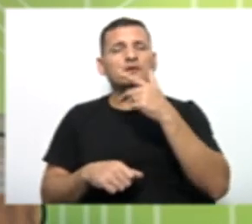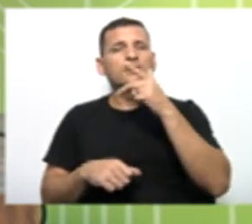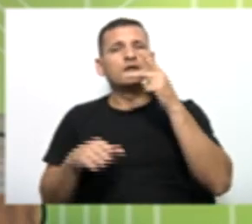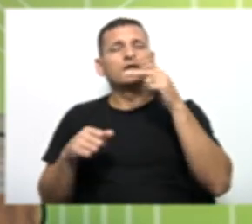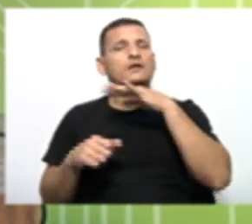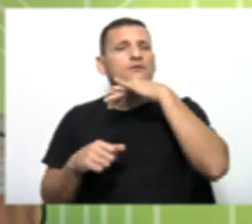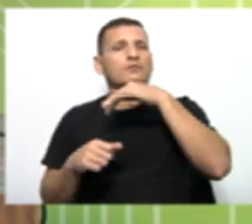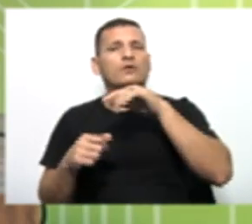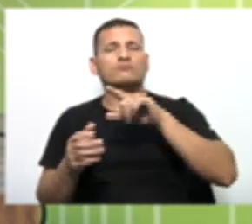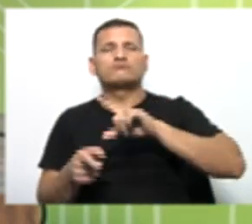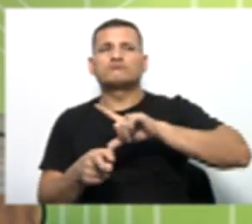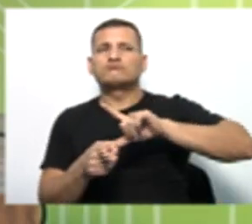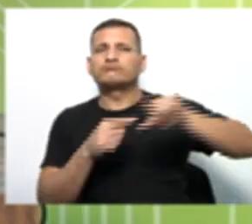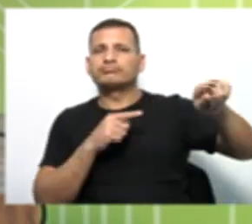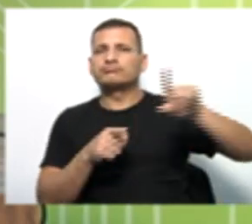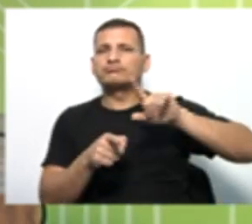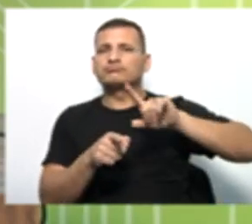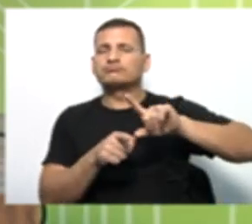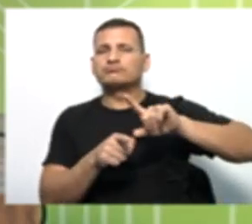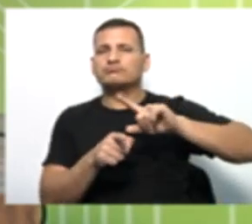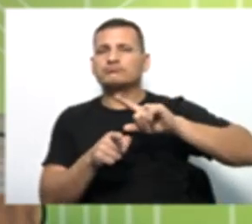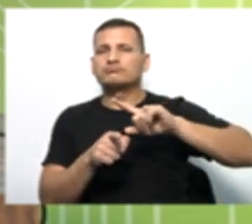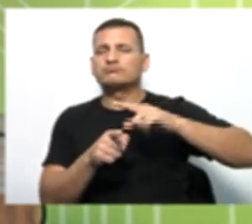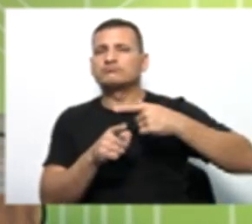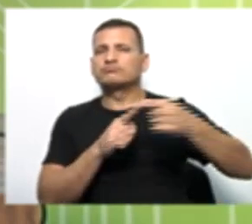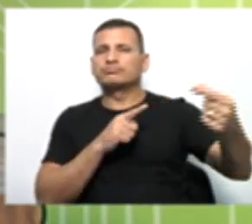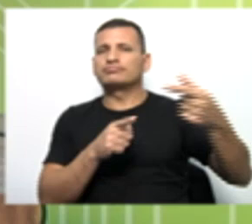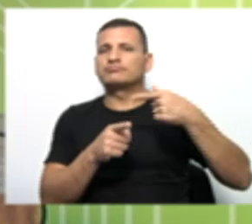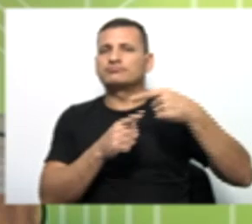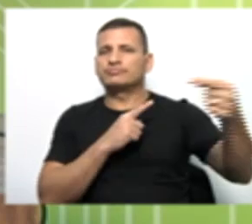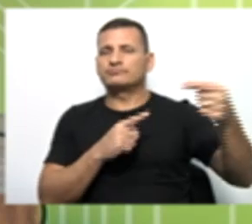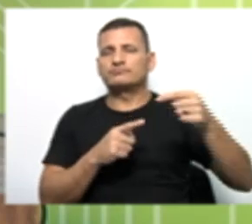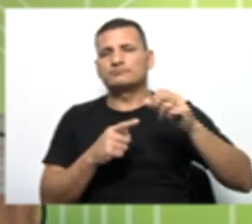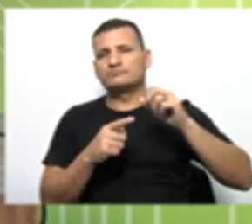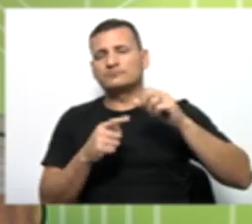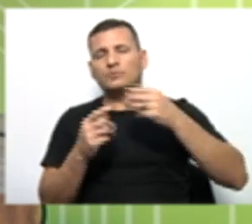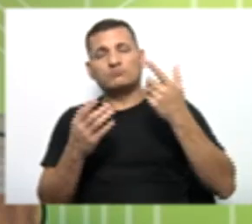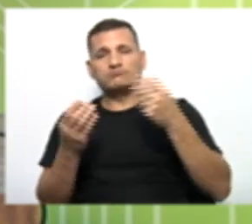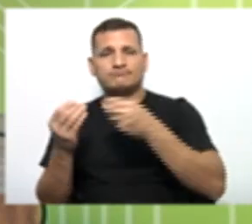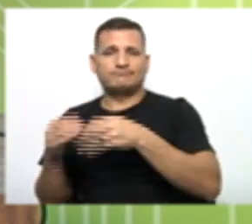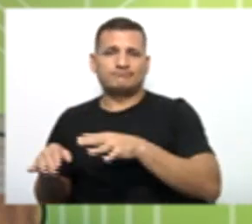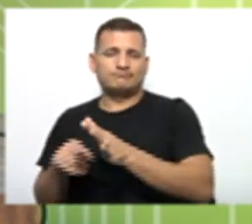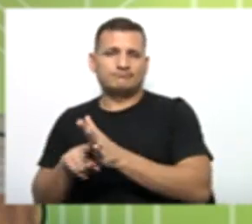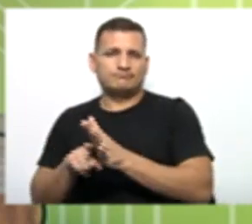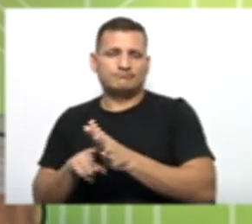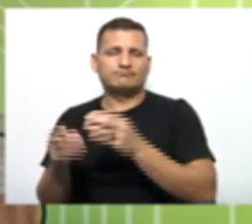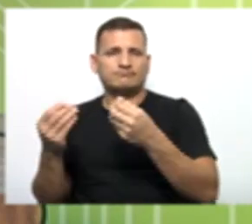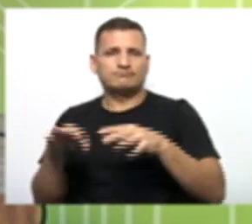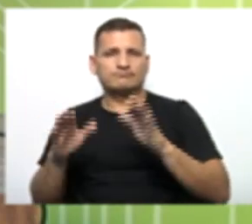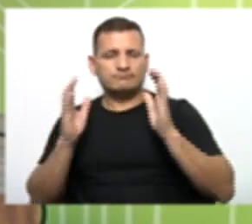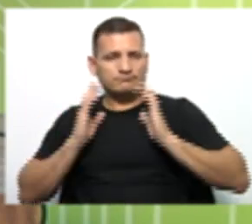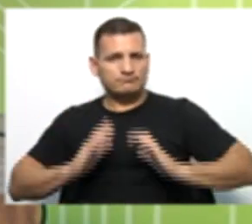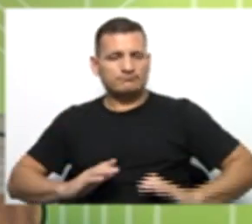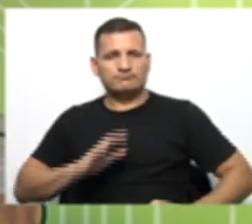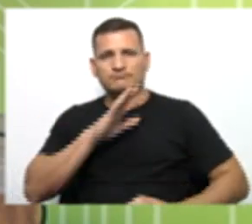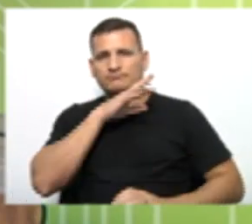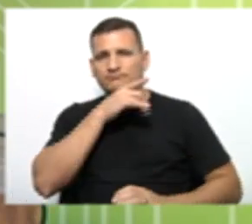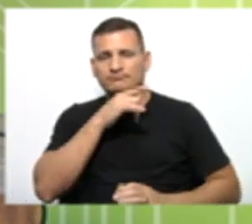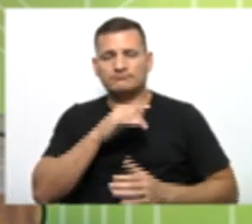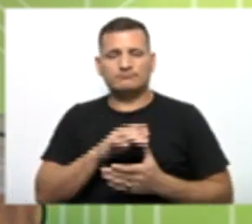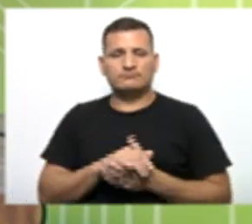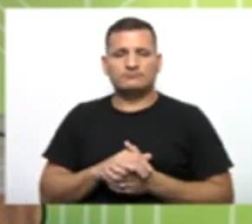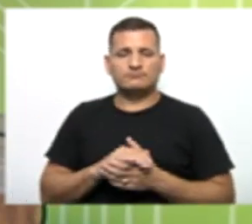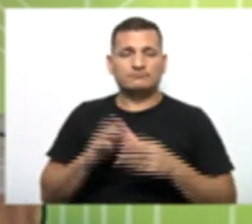ou prejudicando o comportamento deles e com isso prejudicando uma pesquisa que possa haver naquela região. Essa ação humana